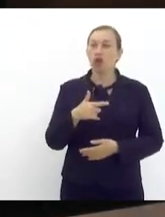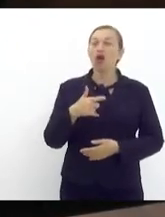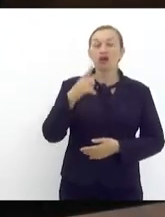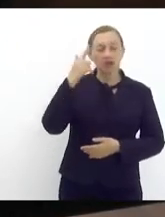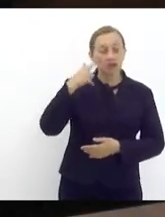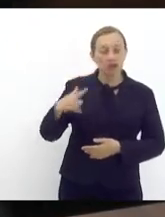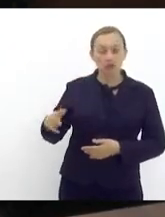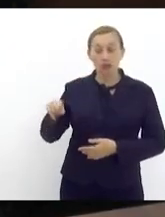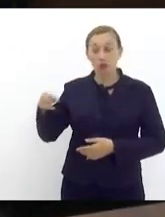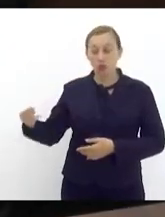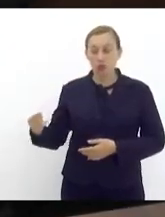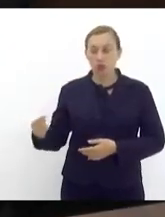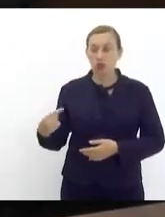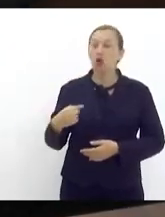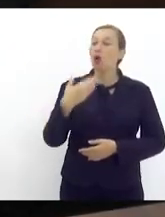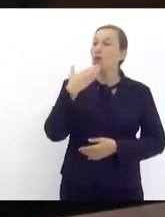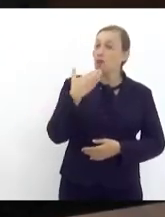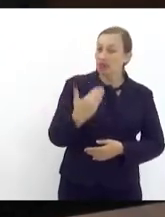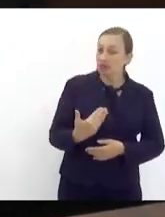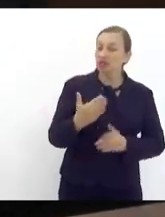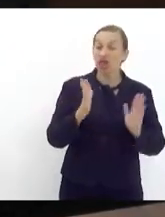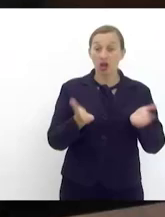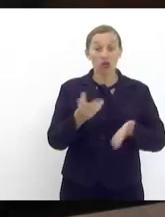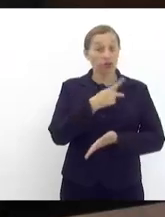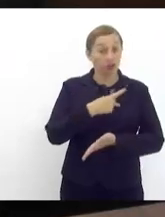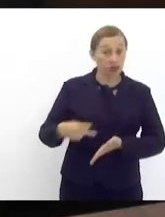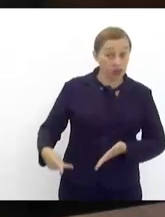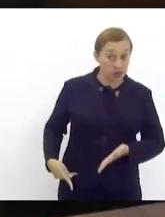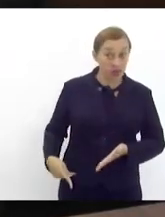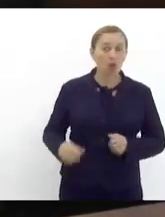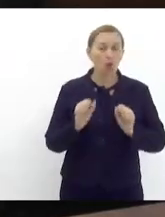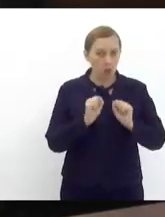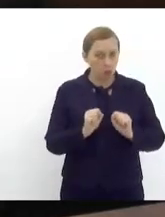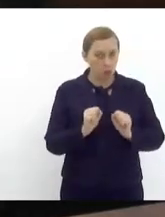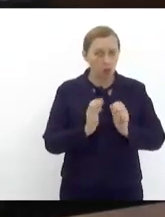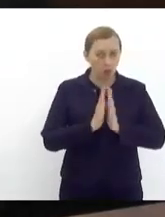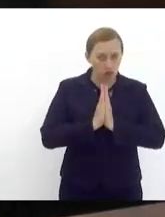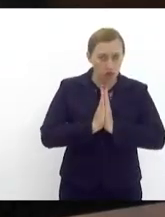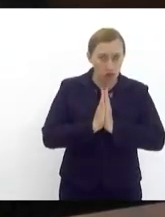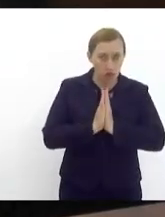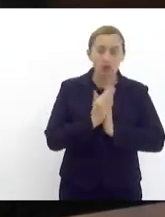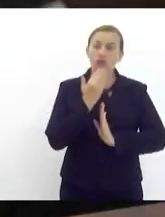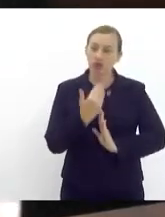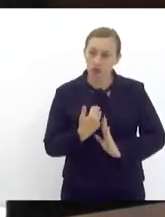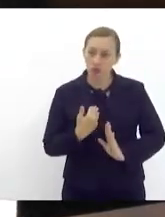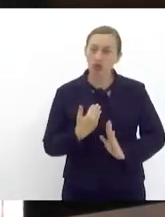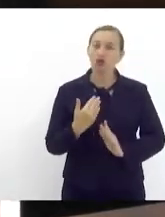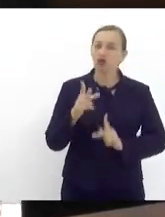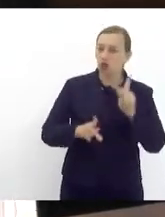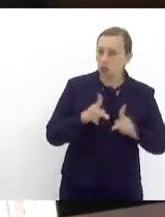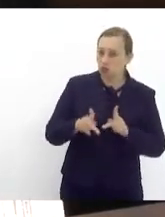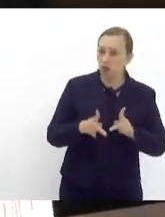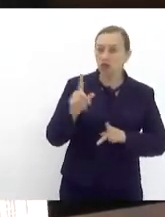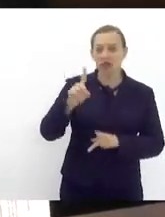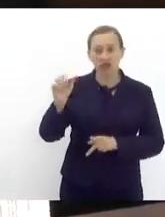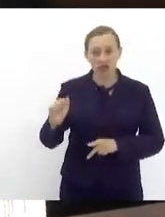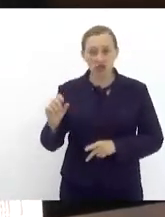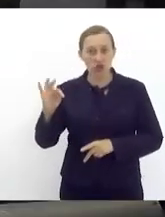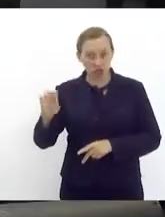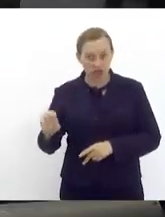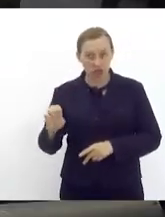vem, estarei solicitando agora do presidente. Presidente, o senhor pode atender meu pedido? Não meu, da população, do povo da Zona Oeste da